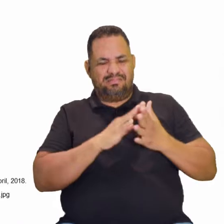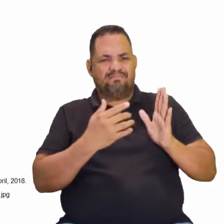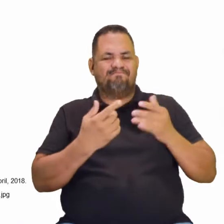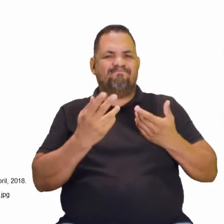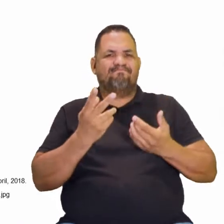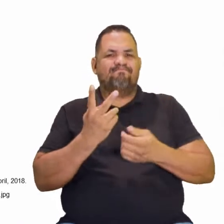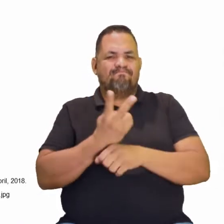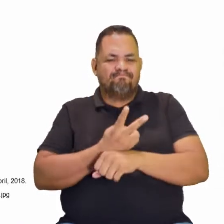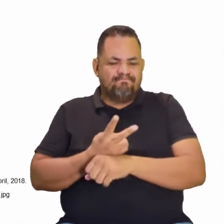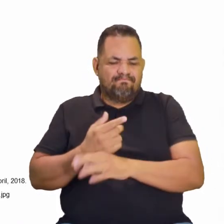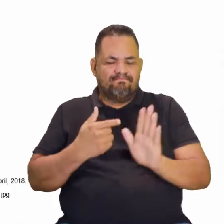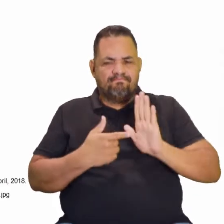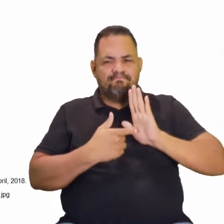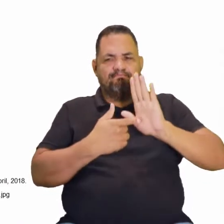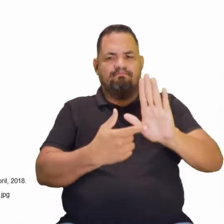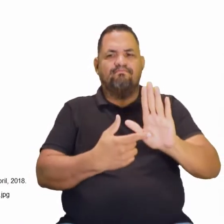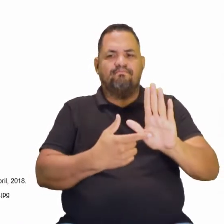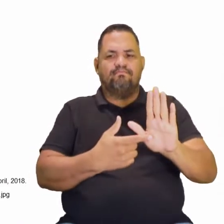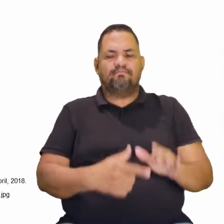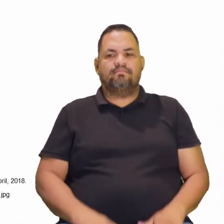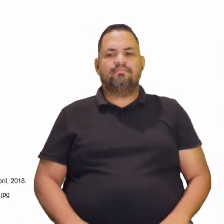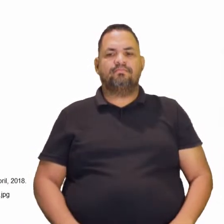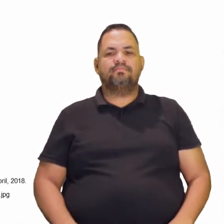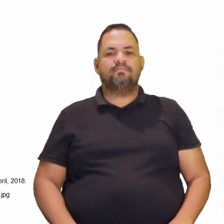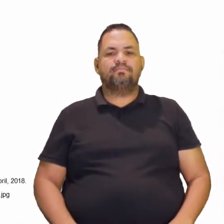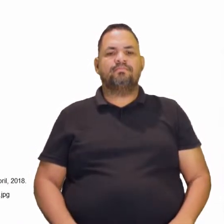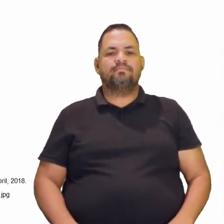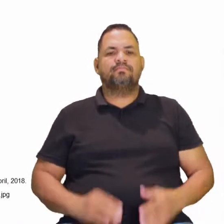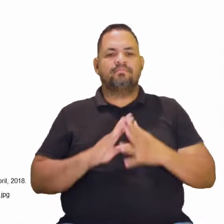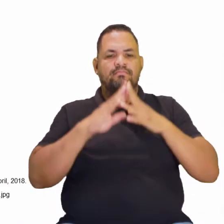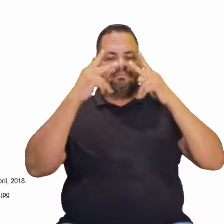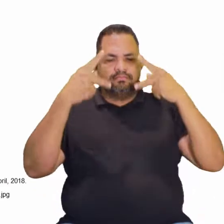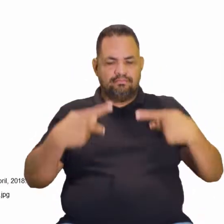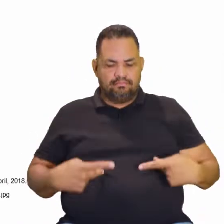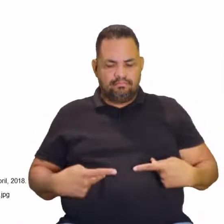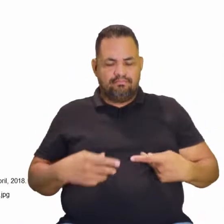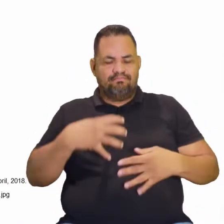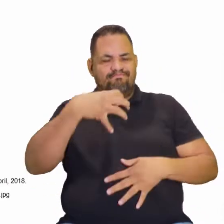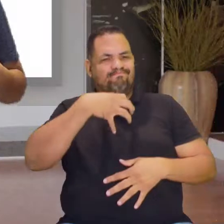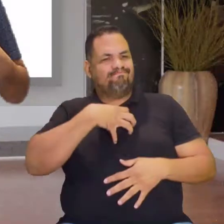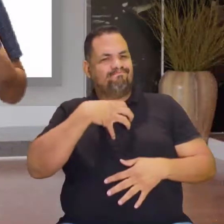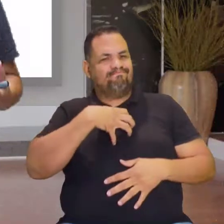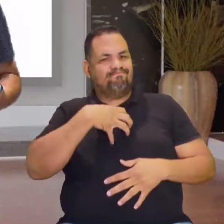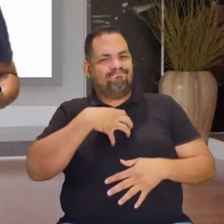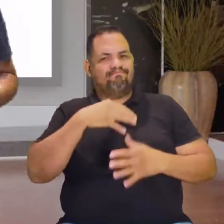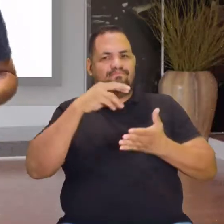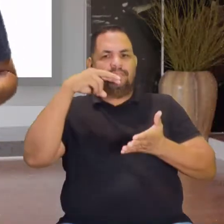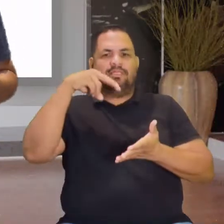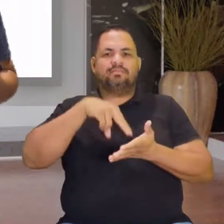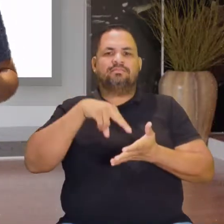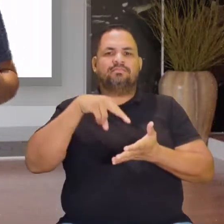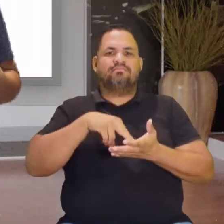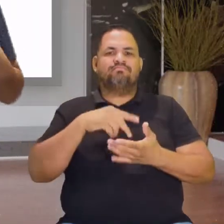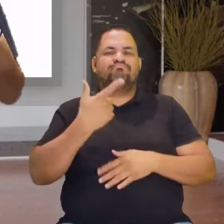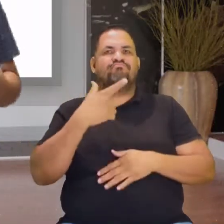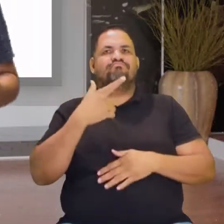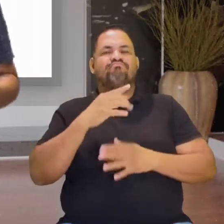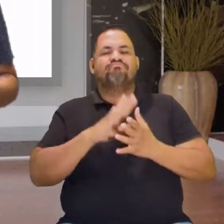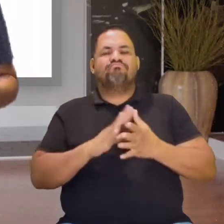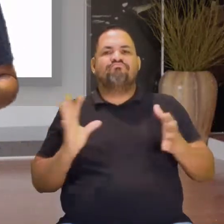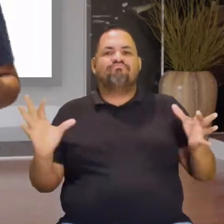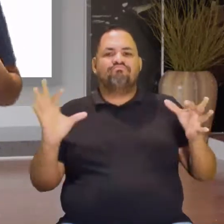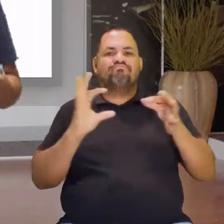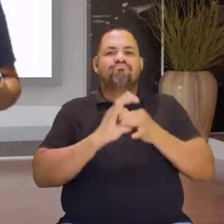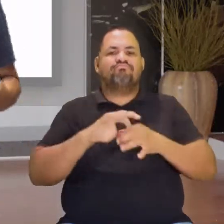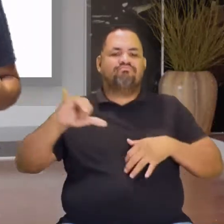retratá-los de uma maneira mais humana, de uma maneira mais alegre, sem aquele contexto